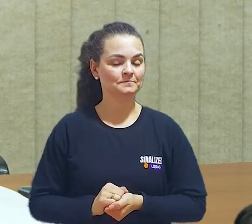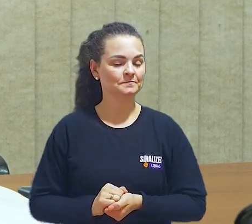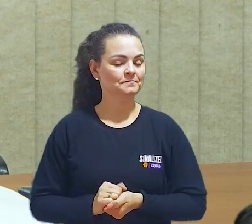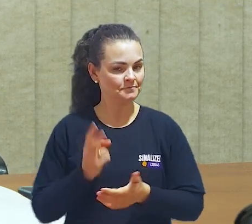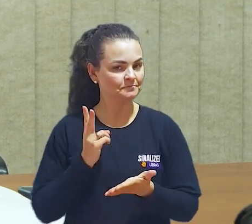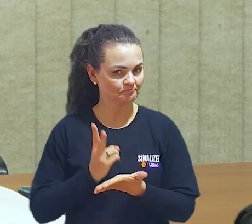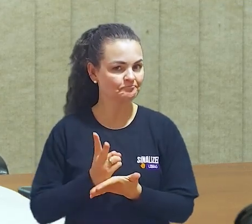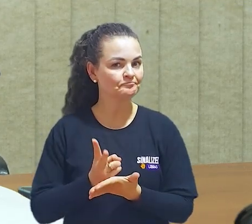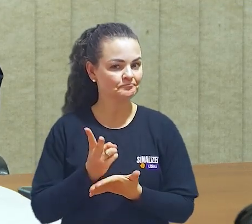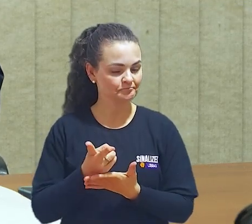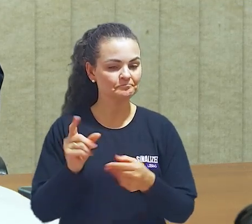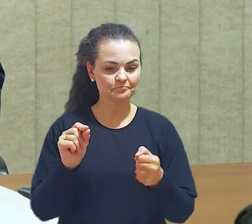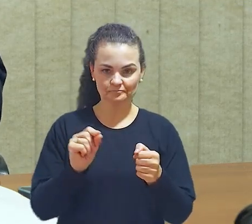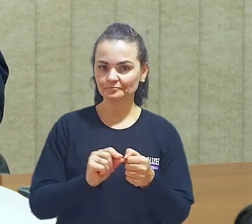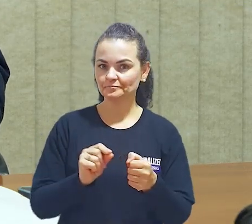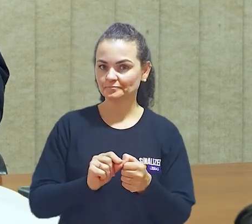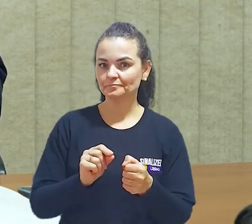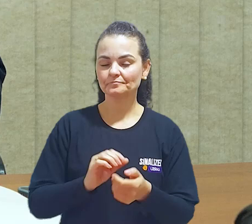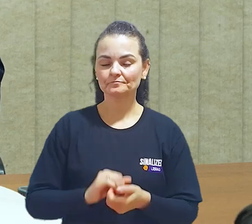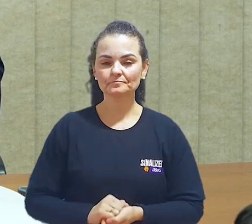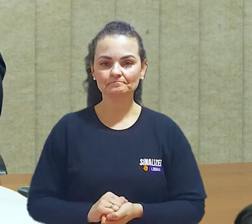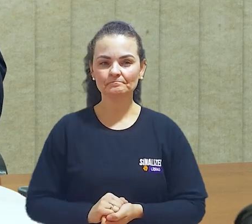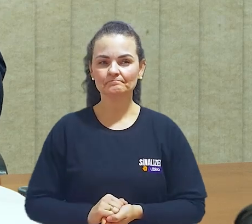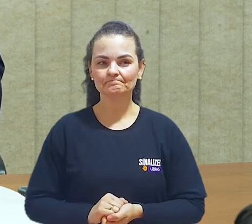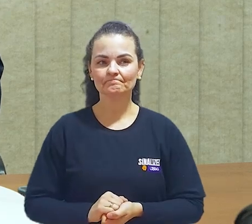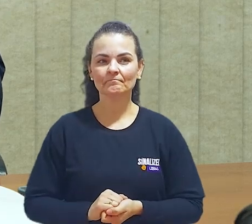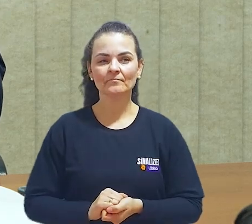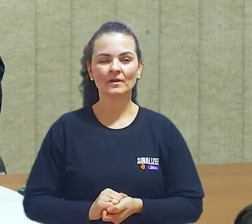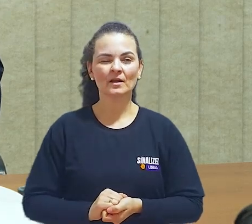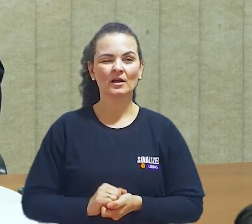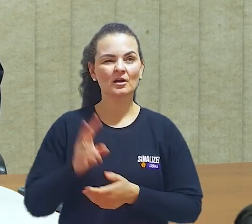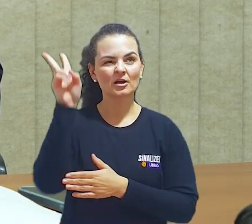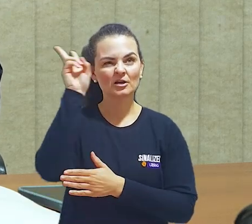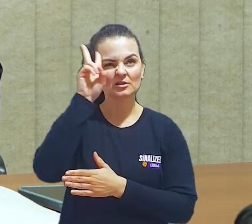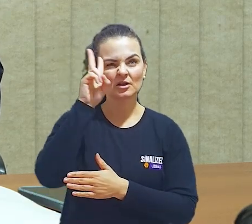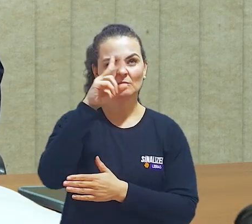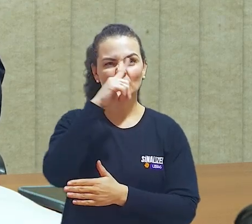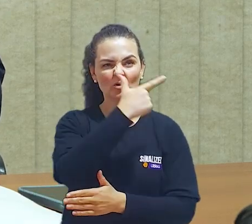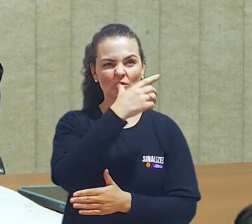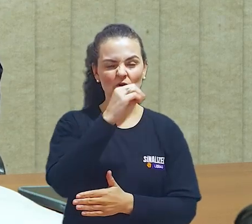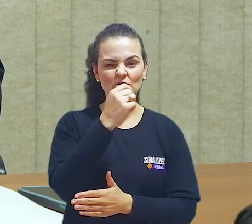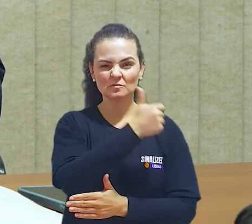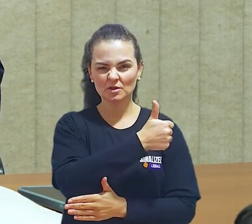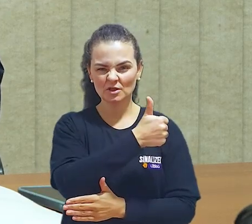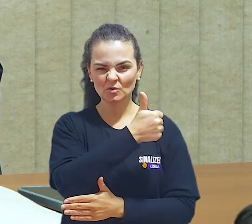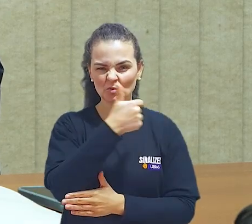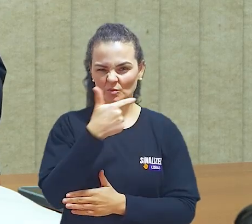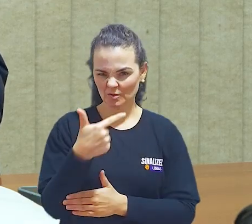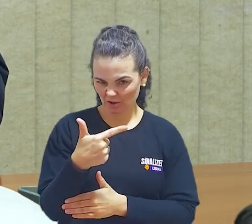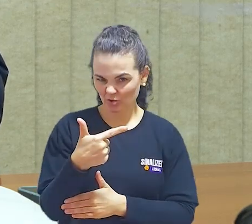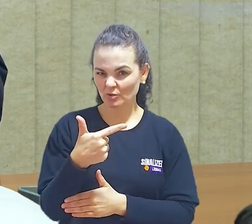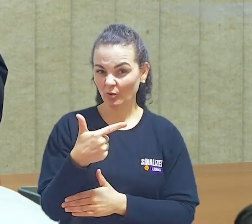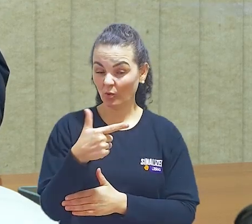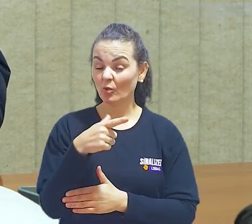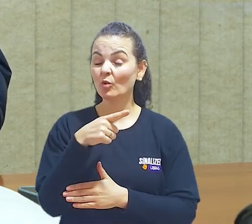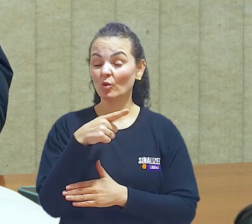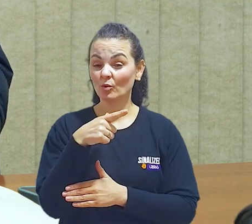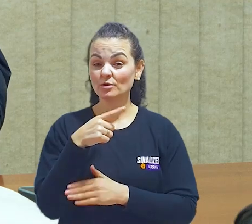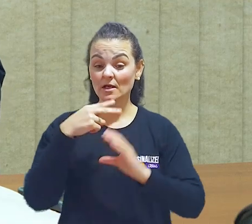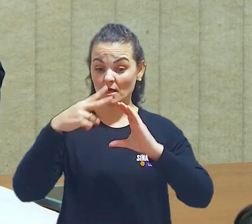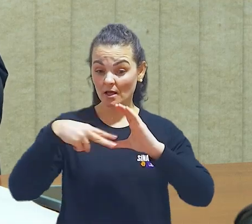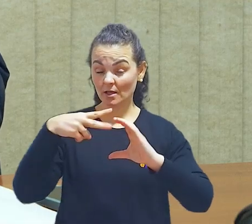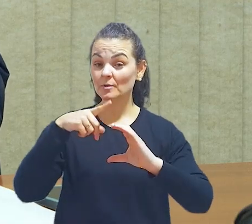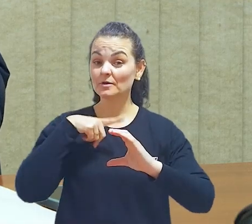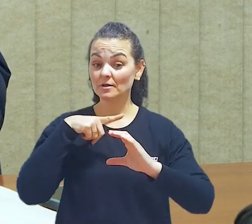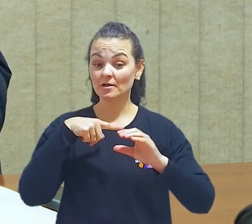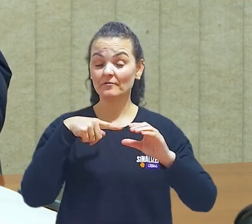já, porque, se não me falha a memória, no ano de 2012, a Câmara de Vereadores adquiriu 2 terrenos para